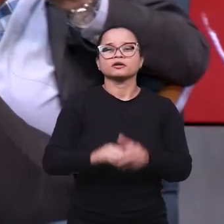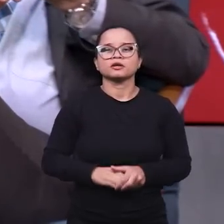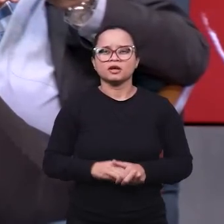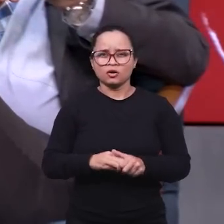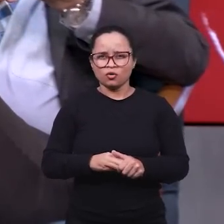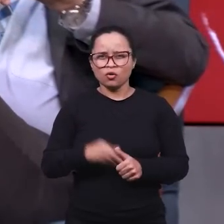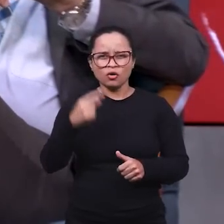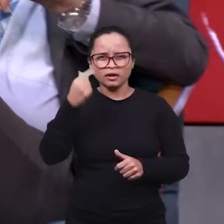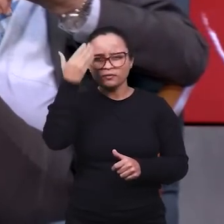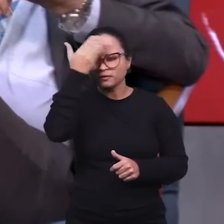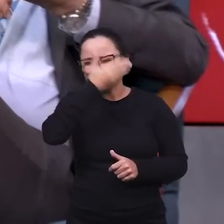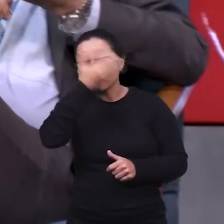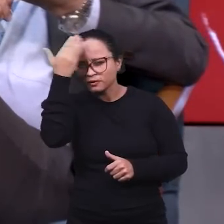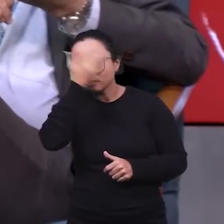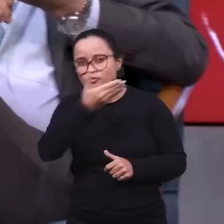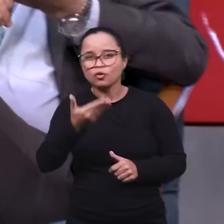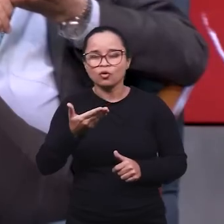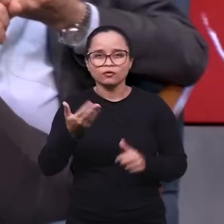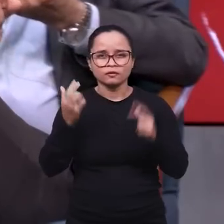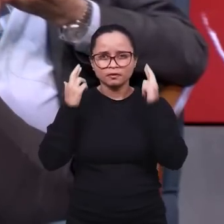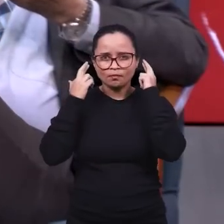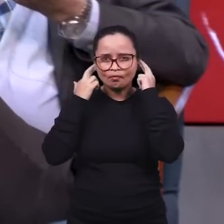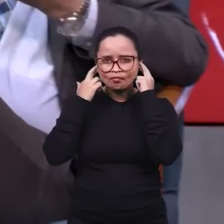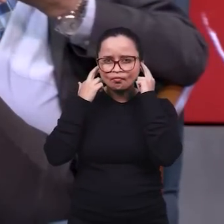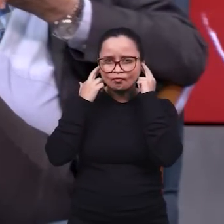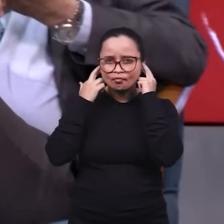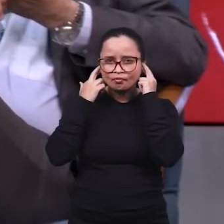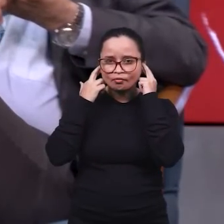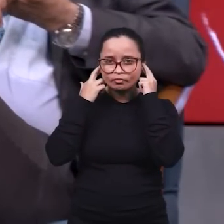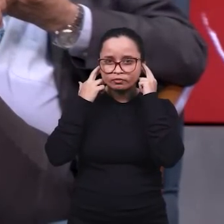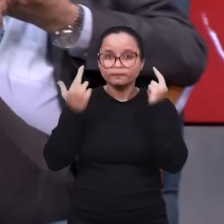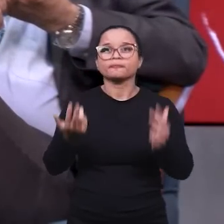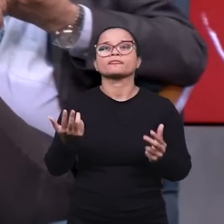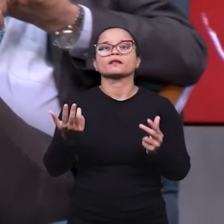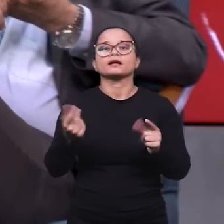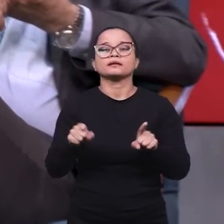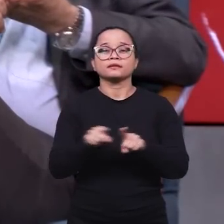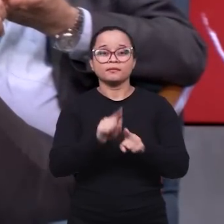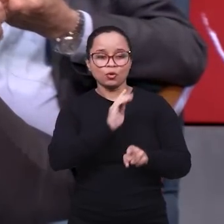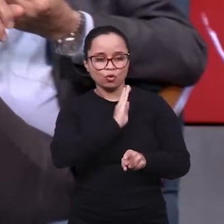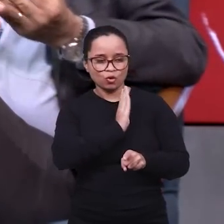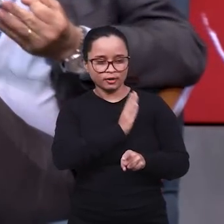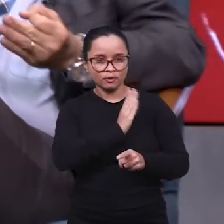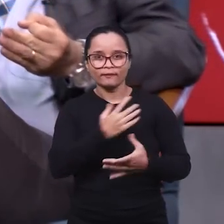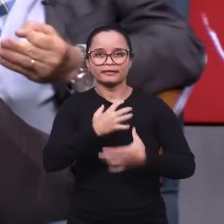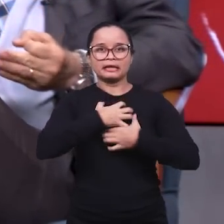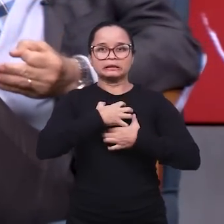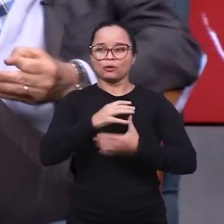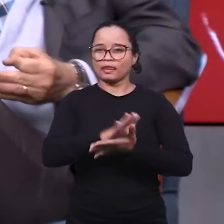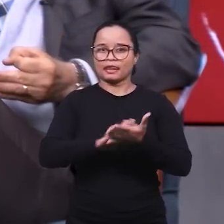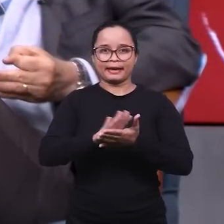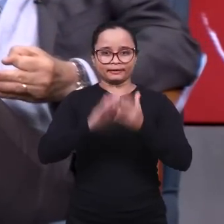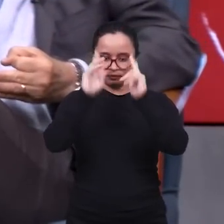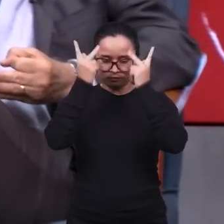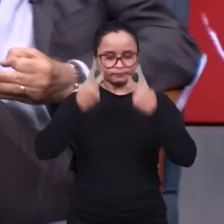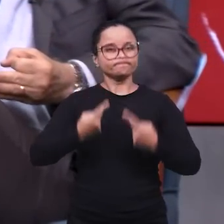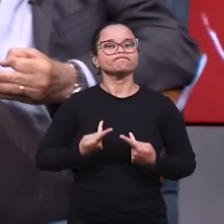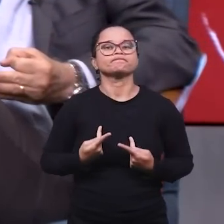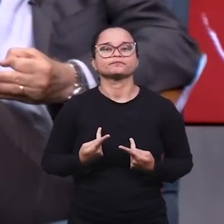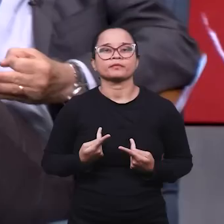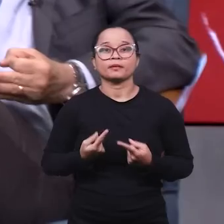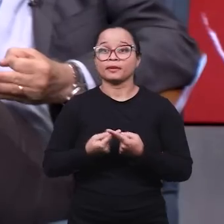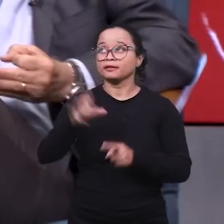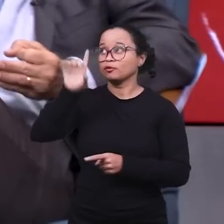o ouvido não ouviu, não passou pelo coração do homem, é o que Deus tem para os que